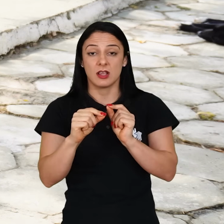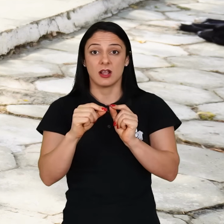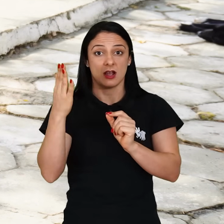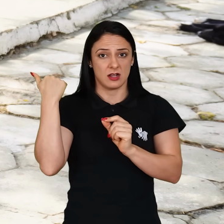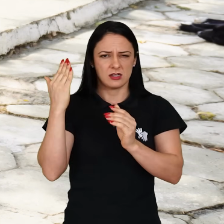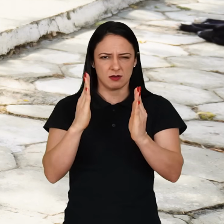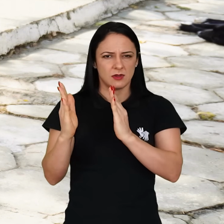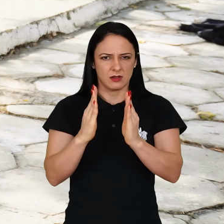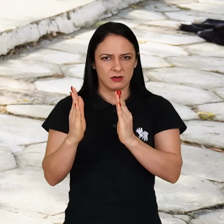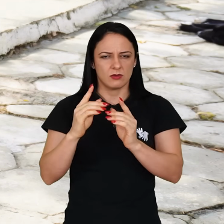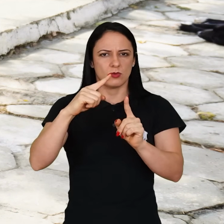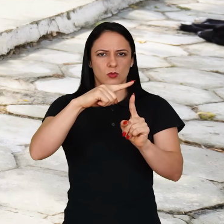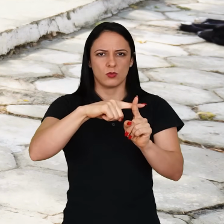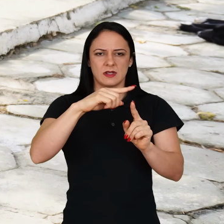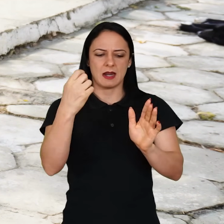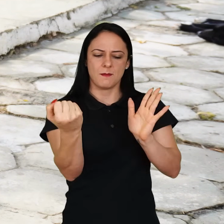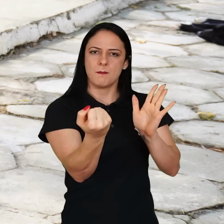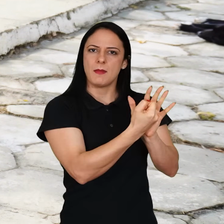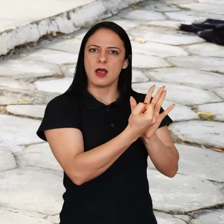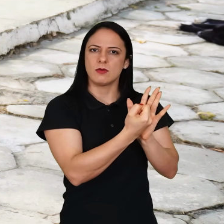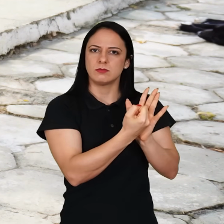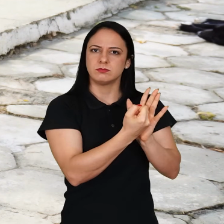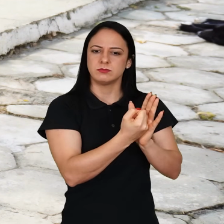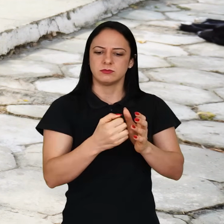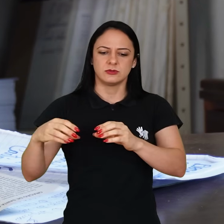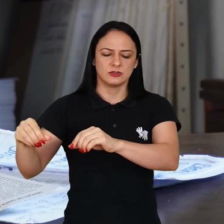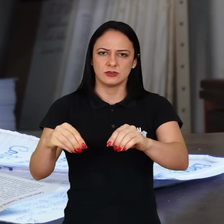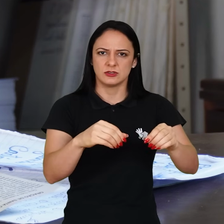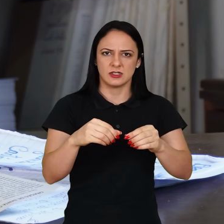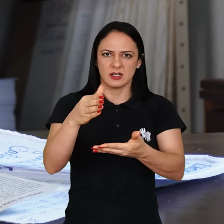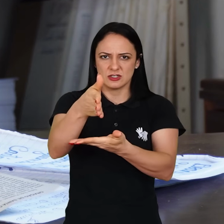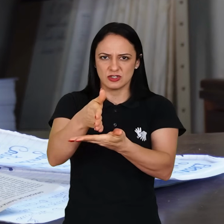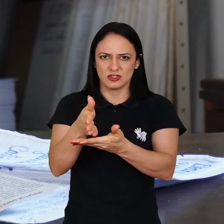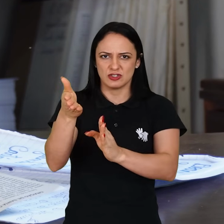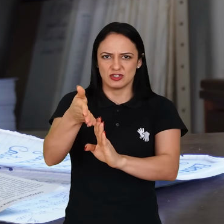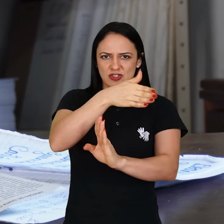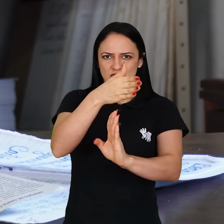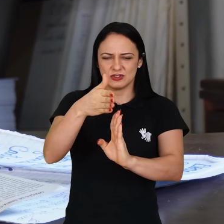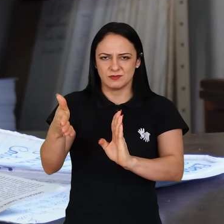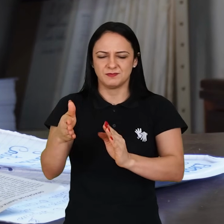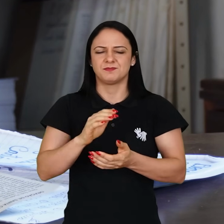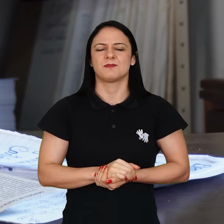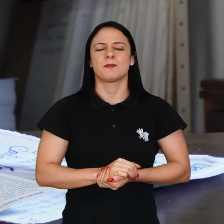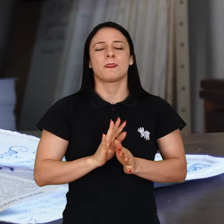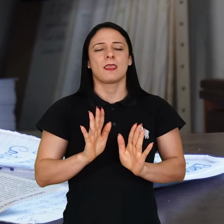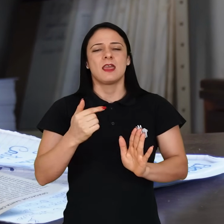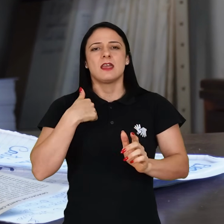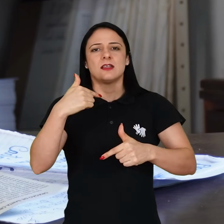simplesmente, naquela época, cruz era marco de divisa. Então, nós temos aqui, como eu trabalho em